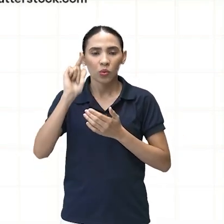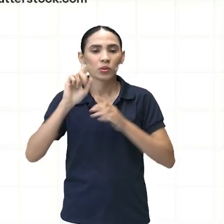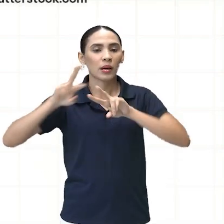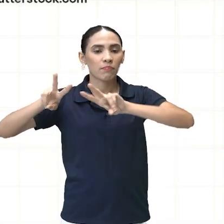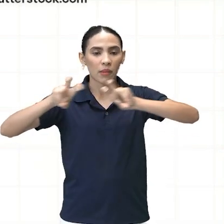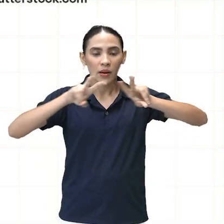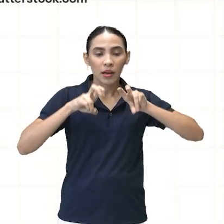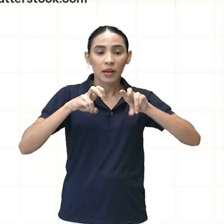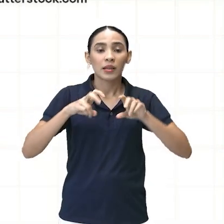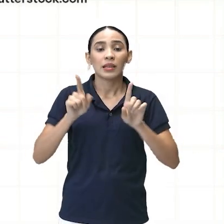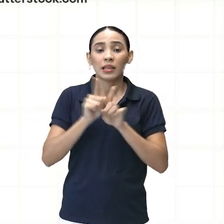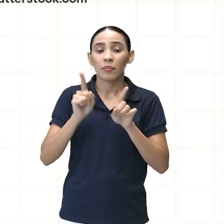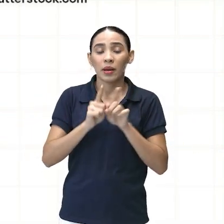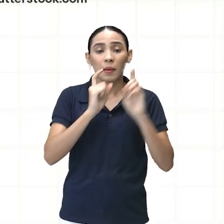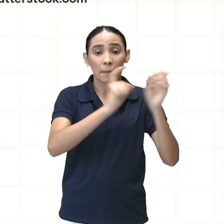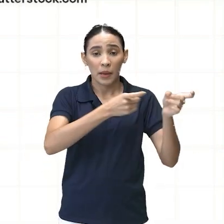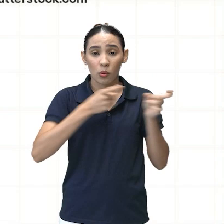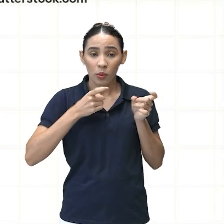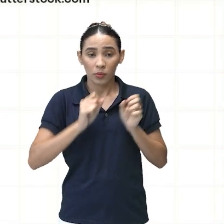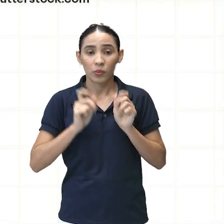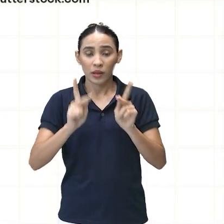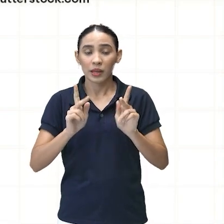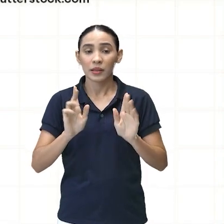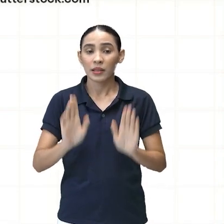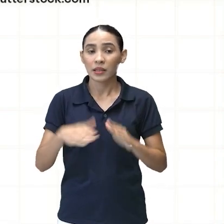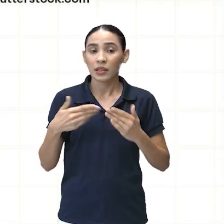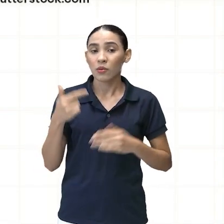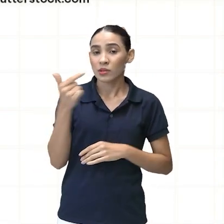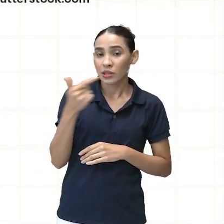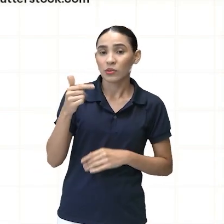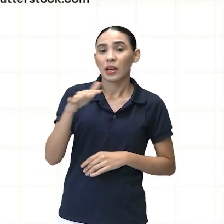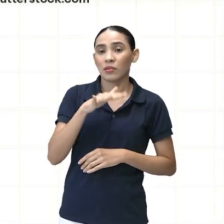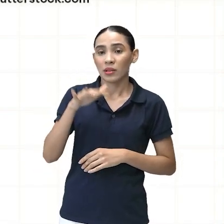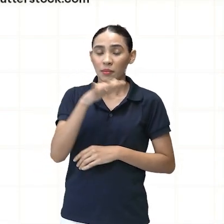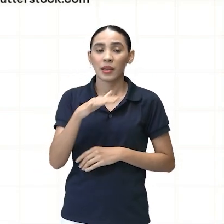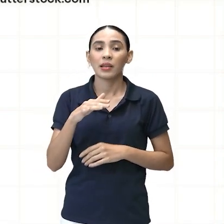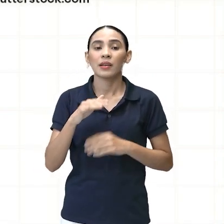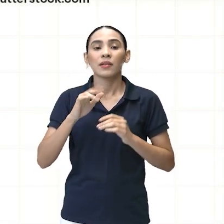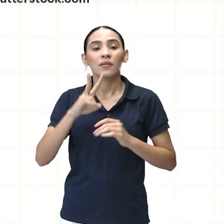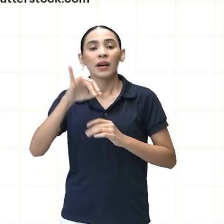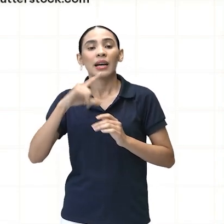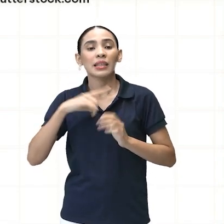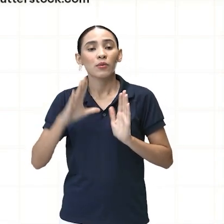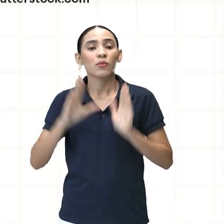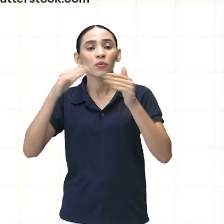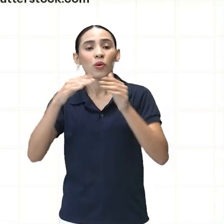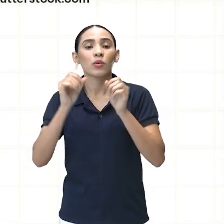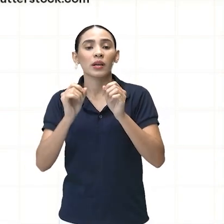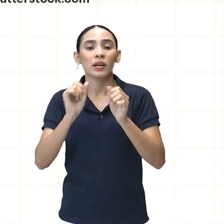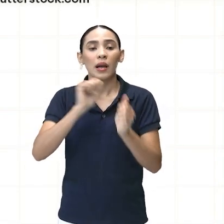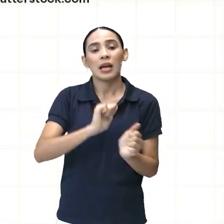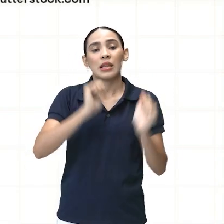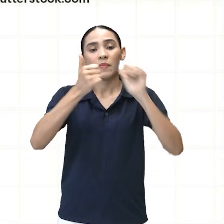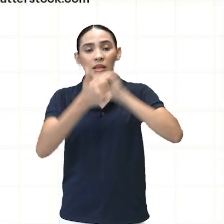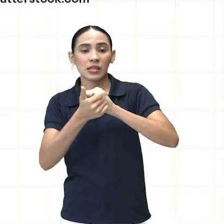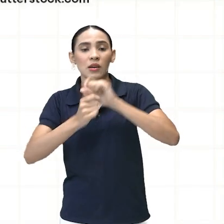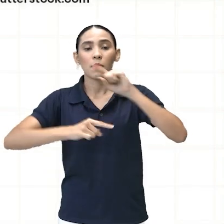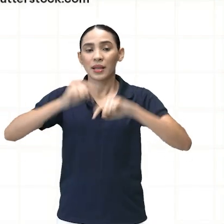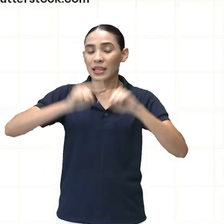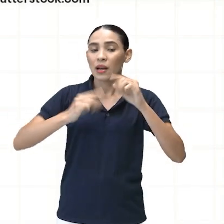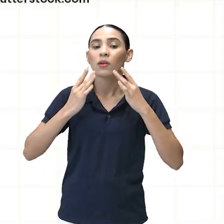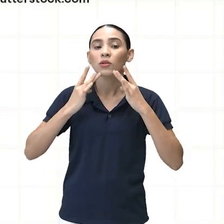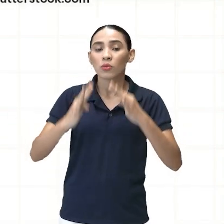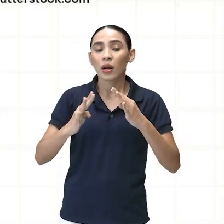forma geral, além da pecuária, certo? Bem, no setor secundário, ele engloba ali a atividade de transformação de